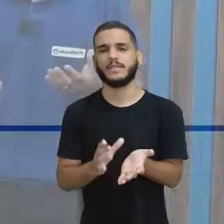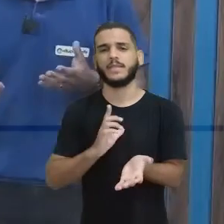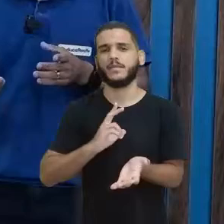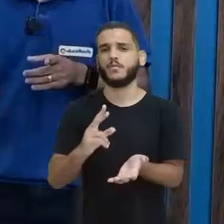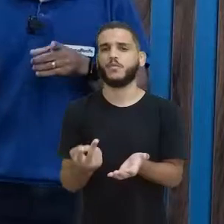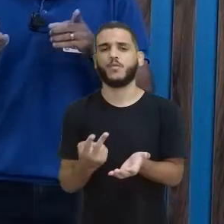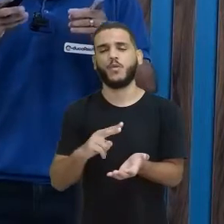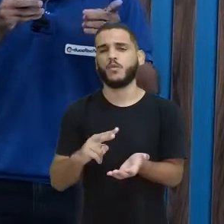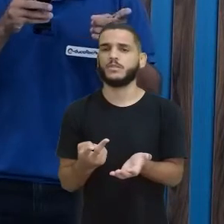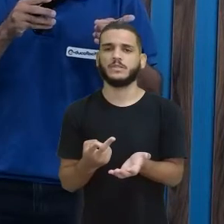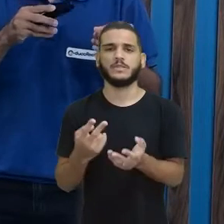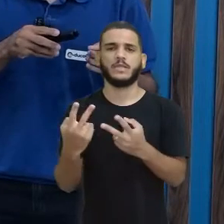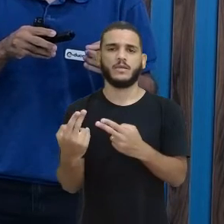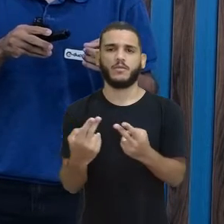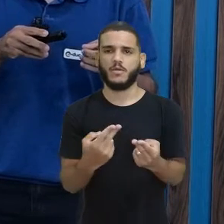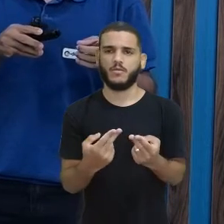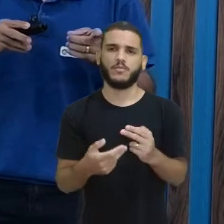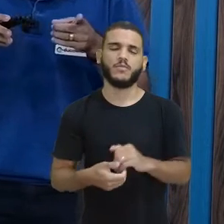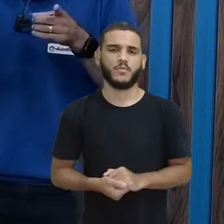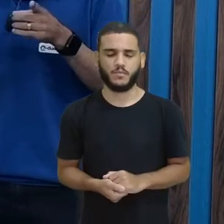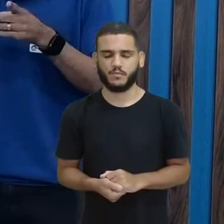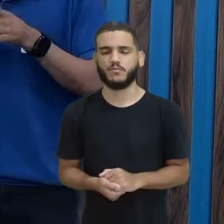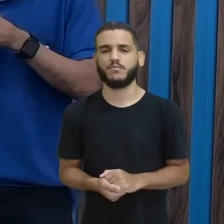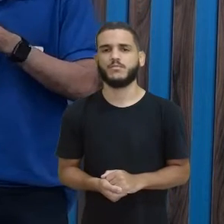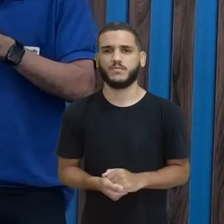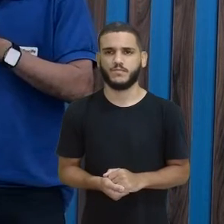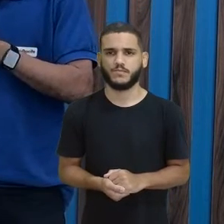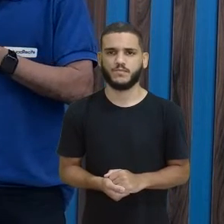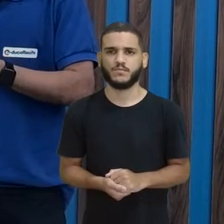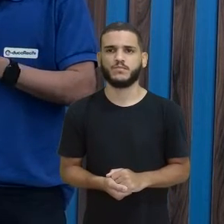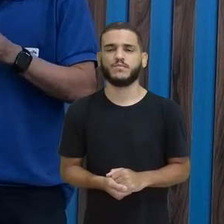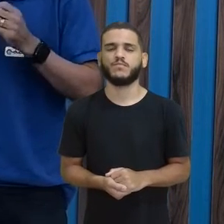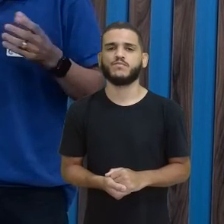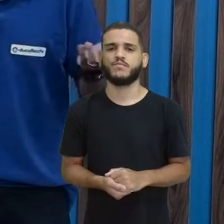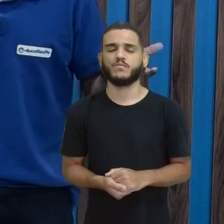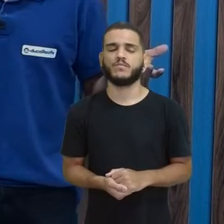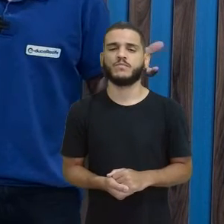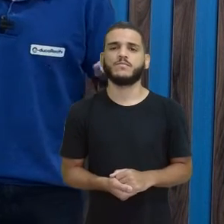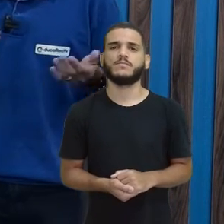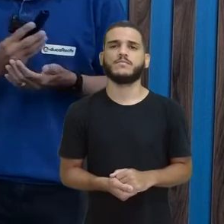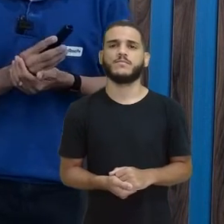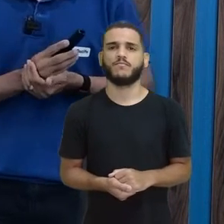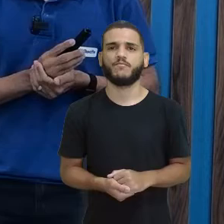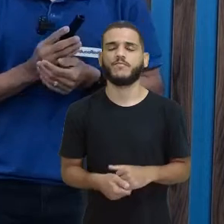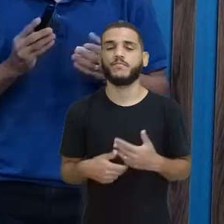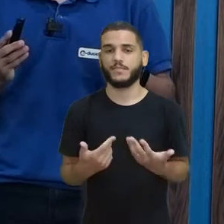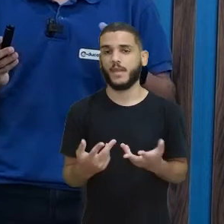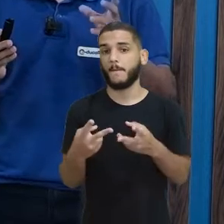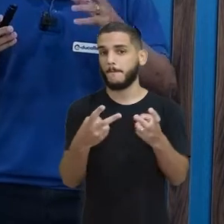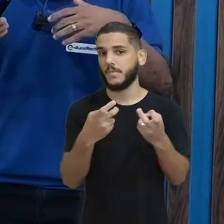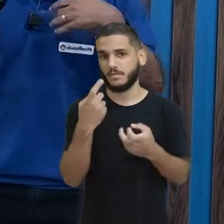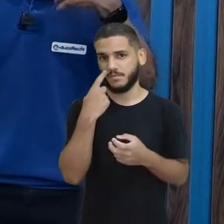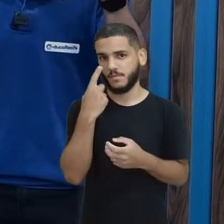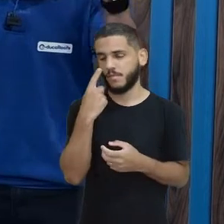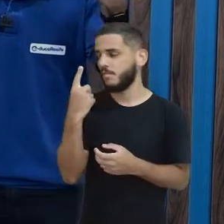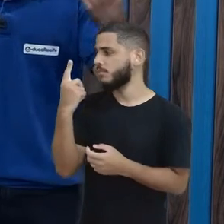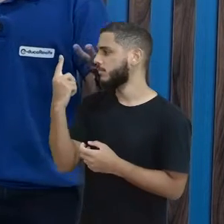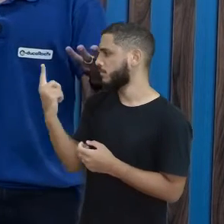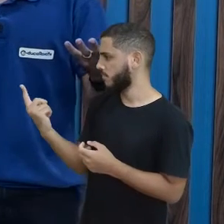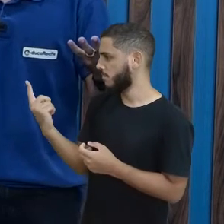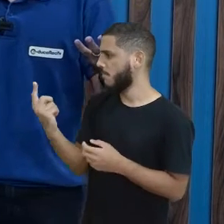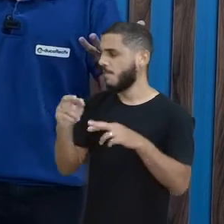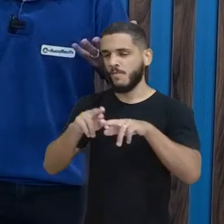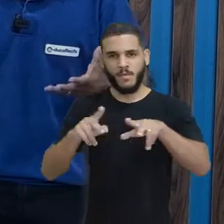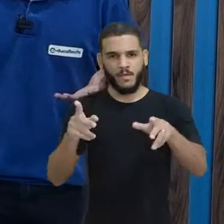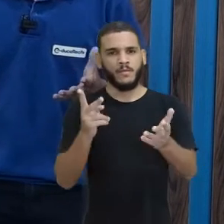moeda que os dois lados é cara ou os dois lados é coroa. Então tem que se ligar, né? Então, quando é que é